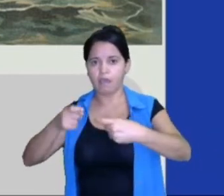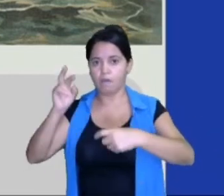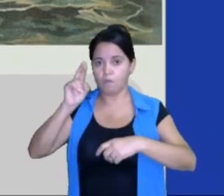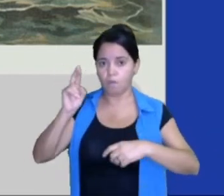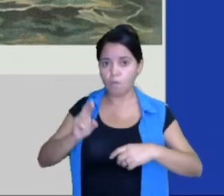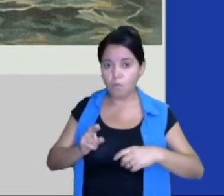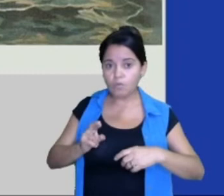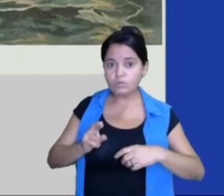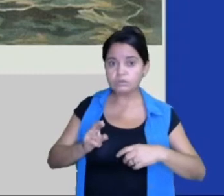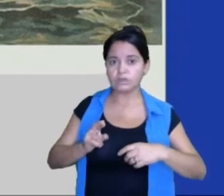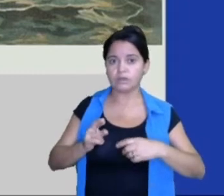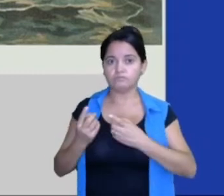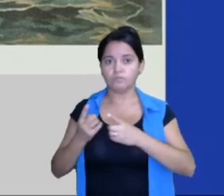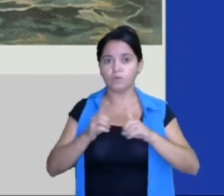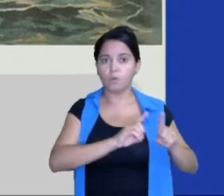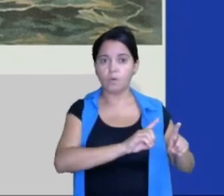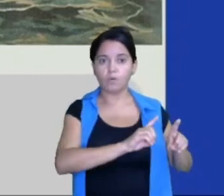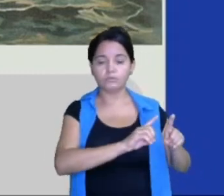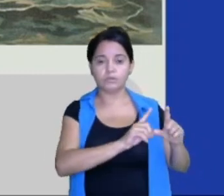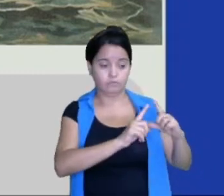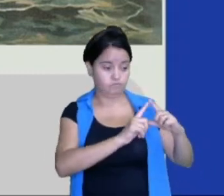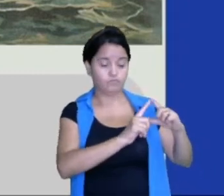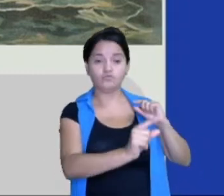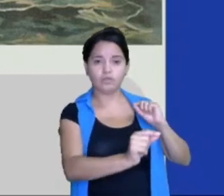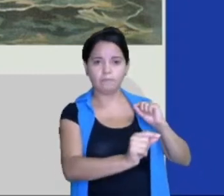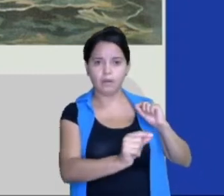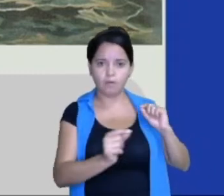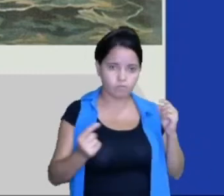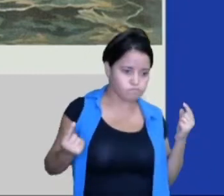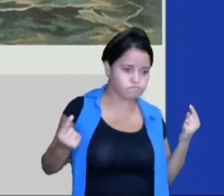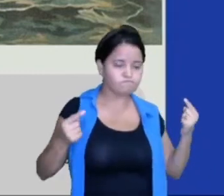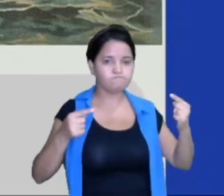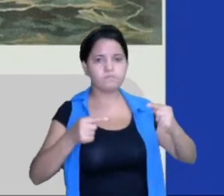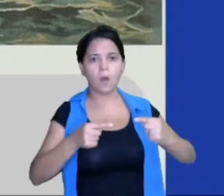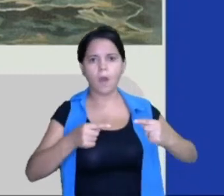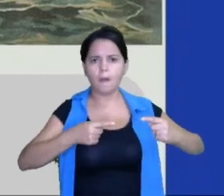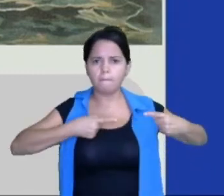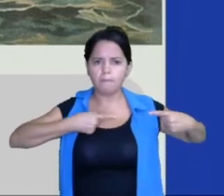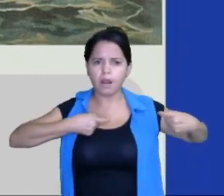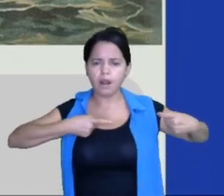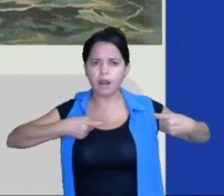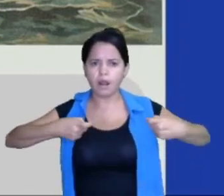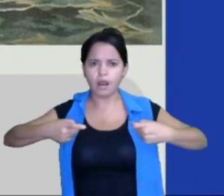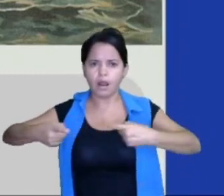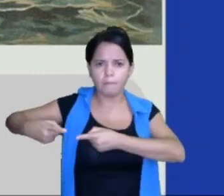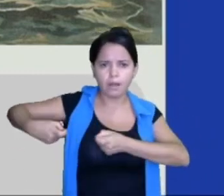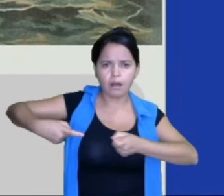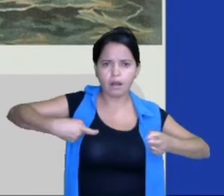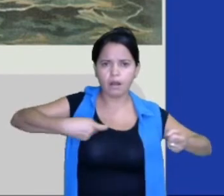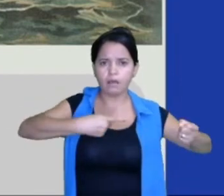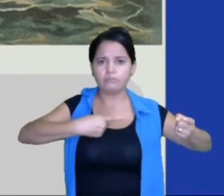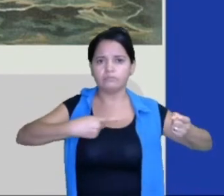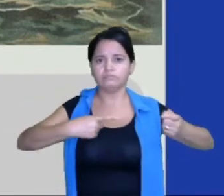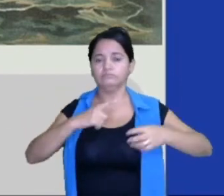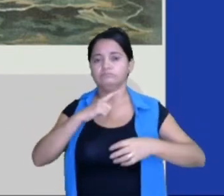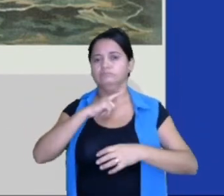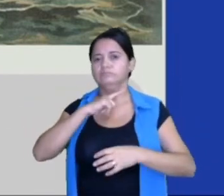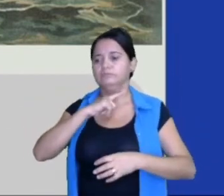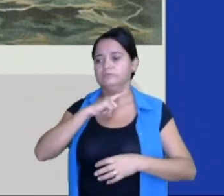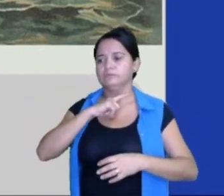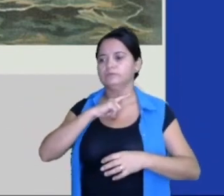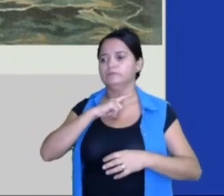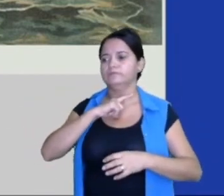1904 e 1905. A Rússia e o Japão entraram em conflito pela disputa de territórios da Manchúria e da